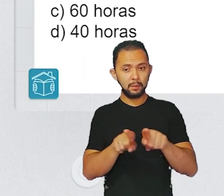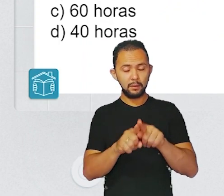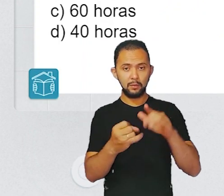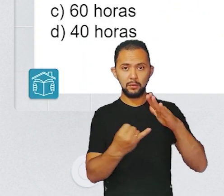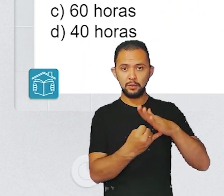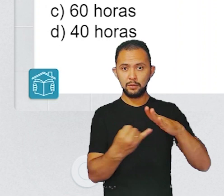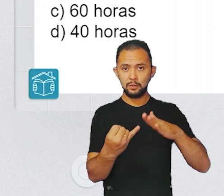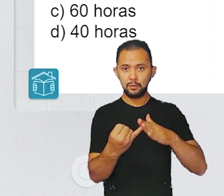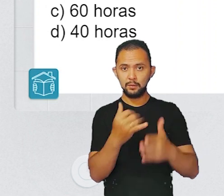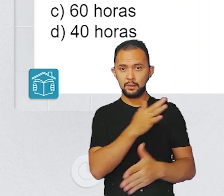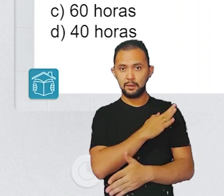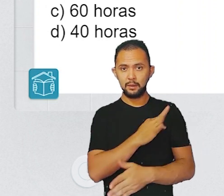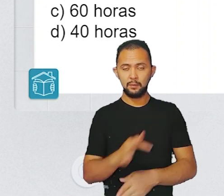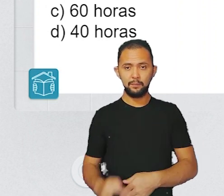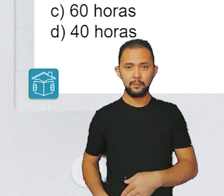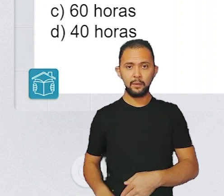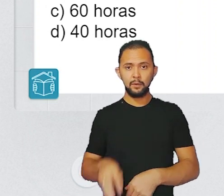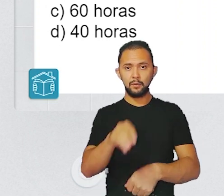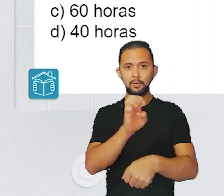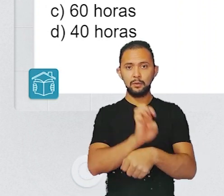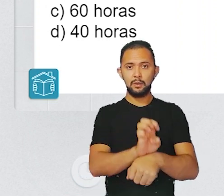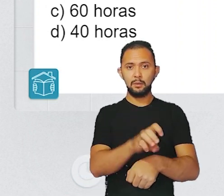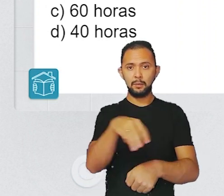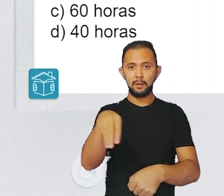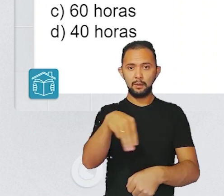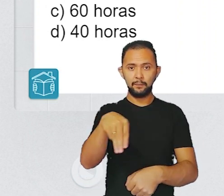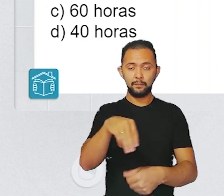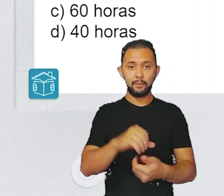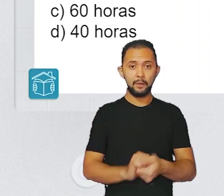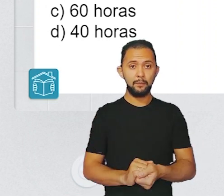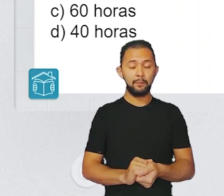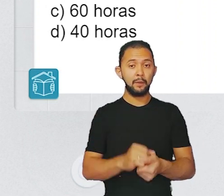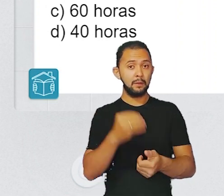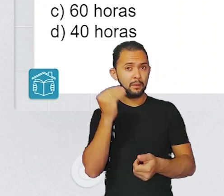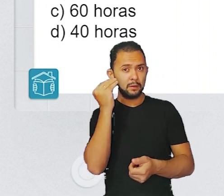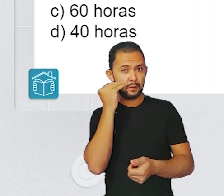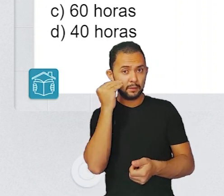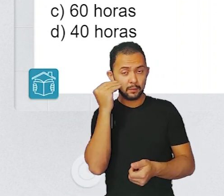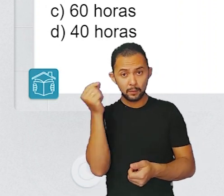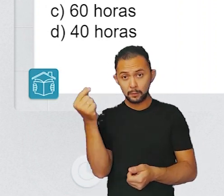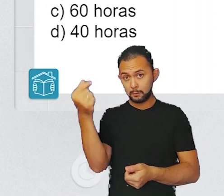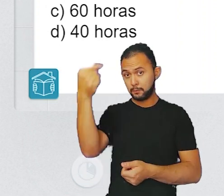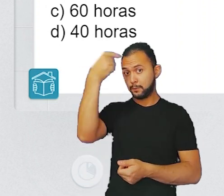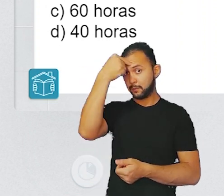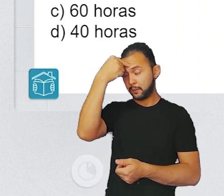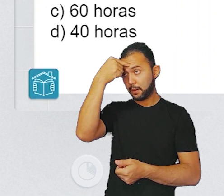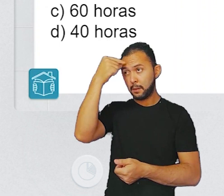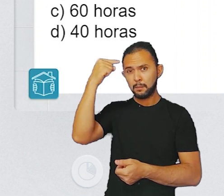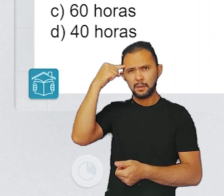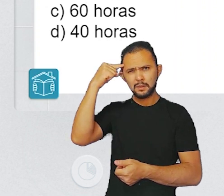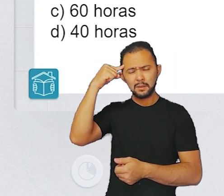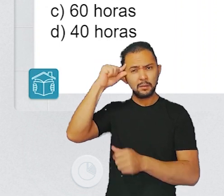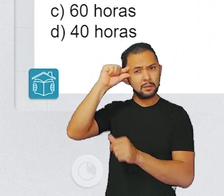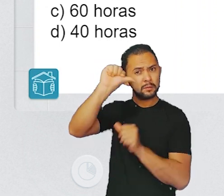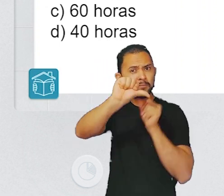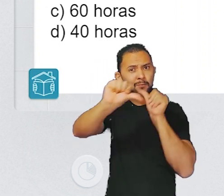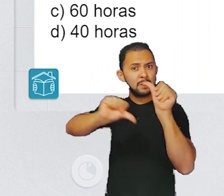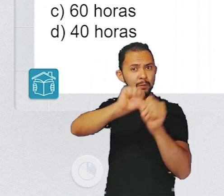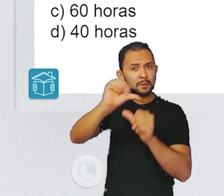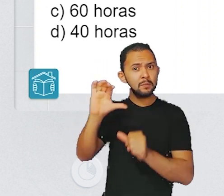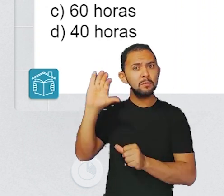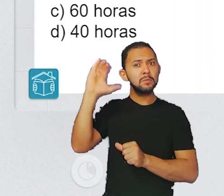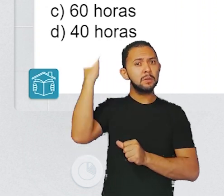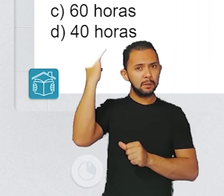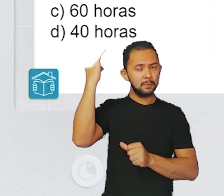bom? Ó, na tentativa de conscientizar a população sobre as mudanças climáticas e a necessidade de um consumo